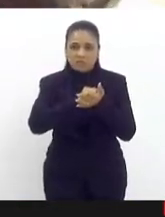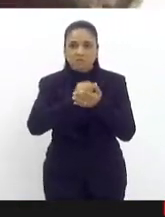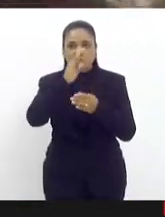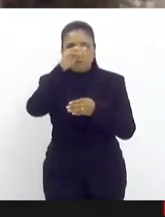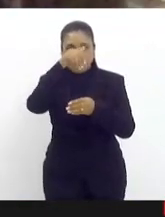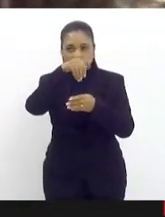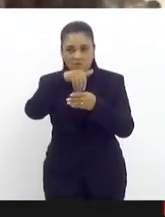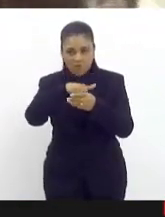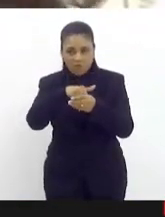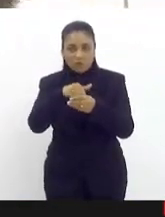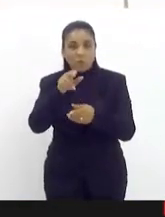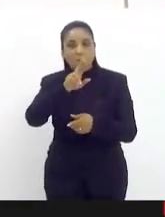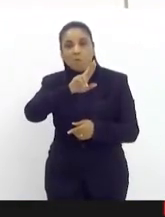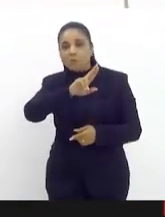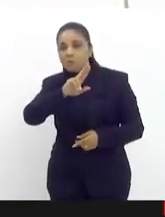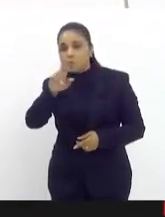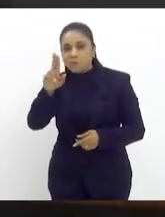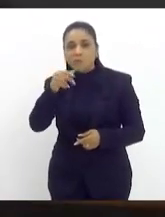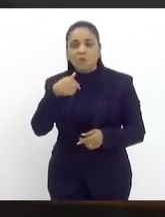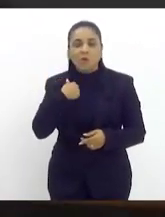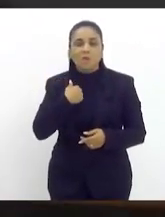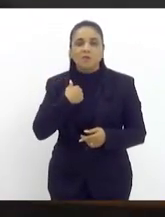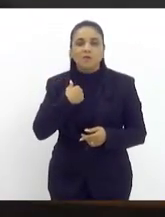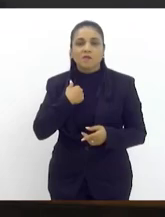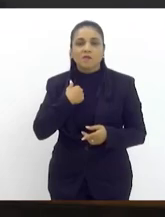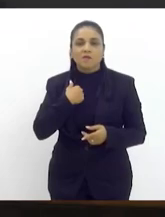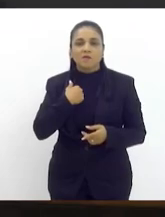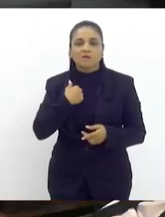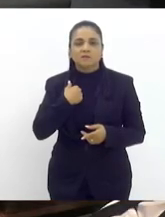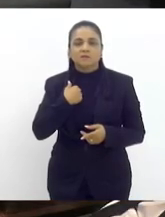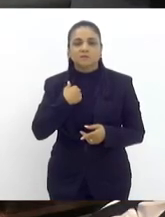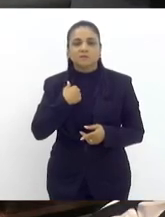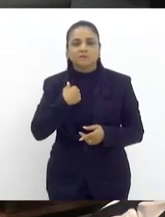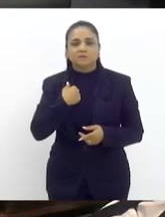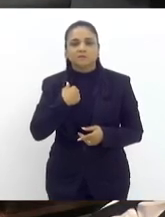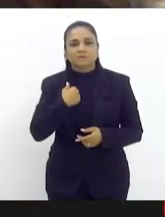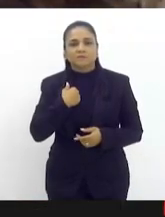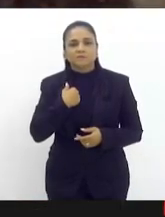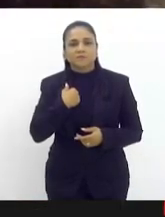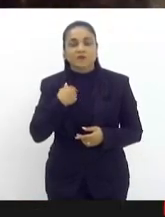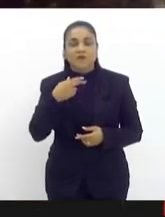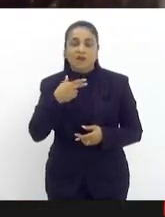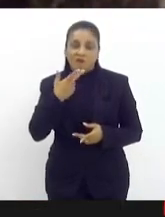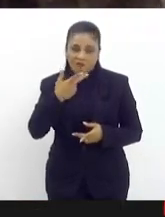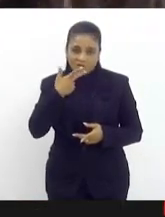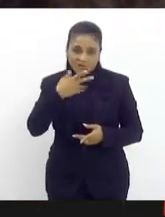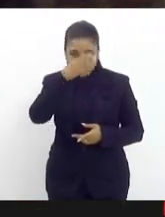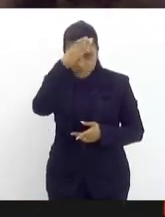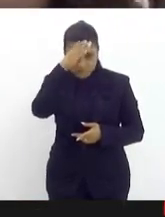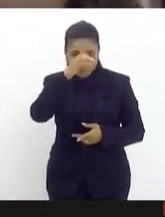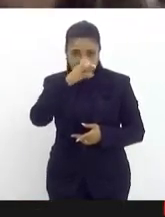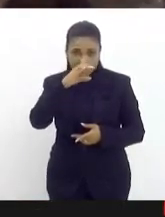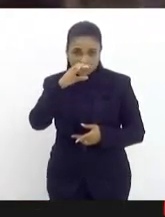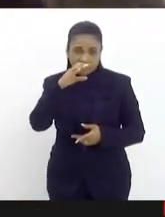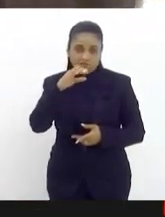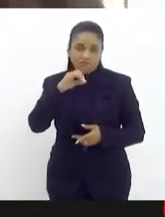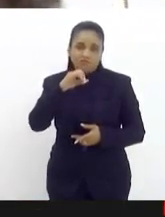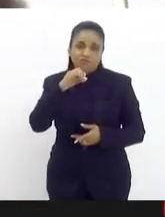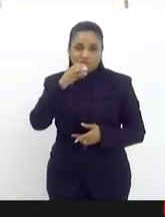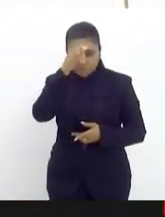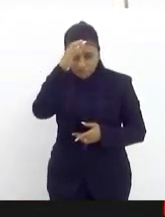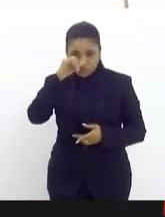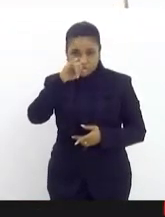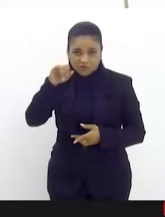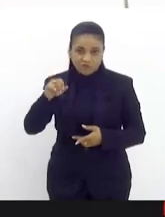que meu nome passou na chamada nominal. Pode registrar, deputada. Bom, senhora deputada Tia Ju, que hoje secretaria